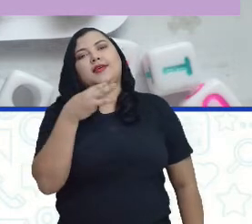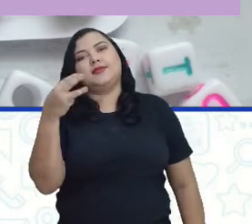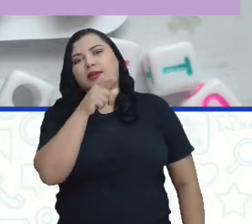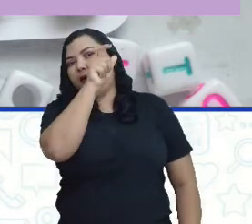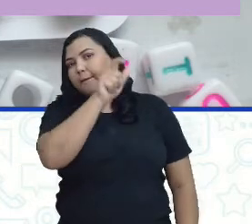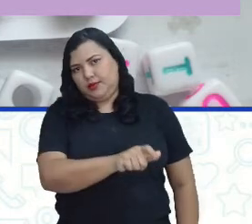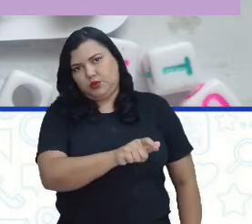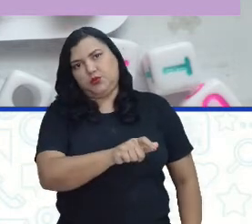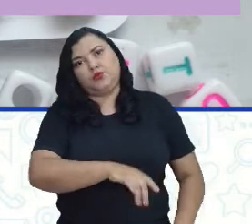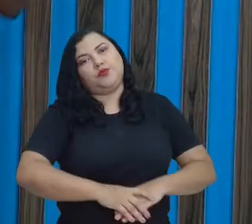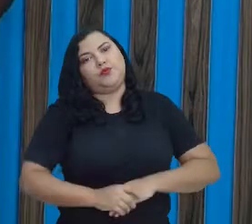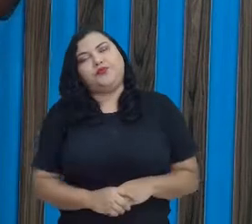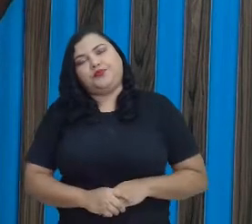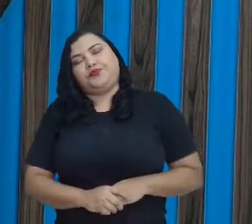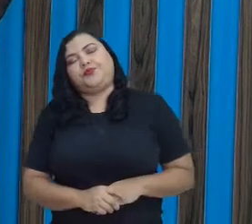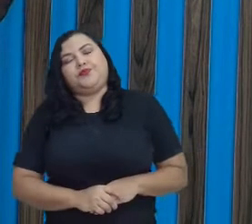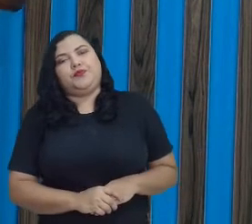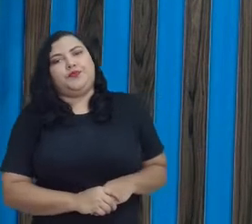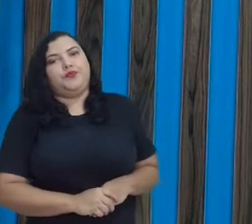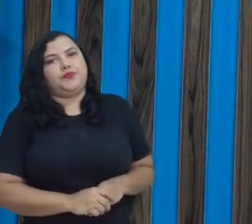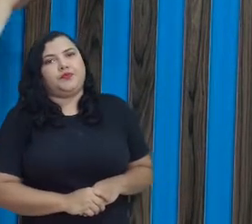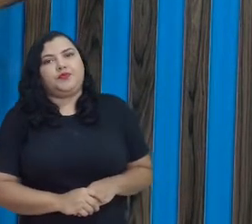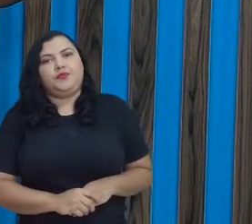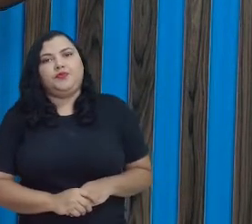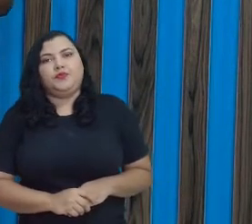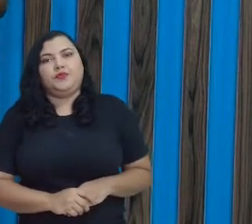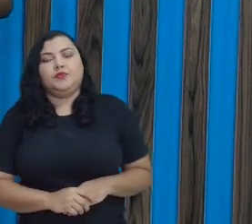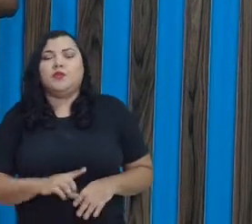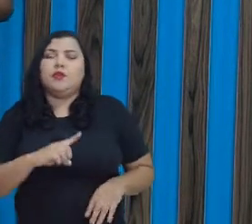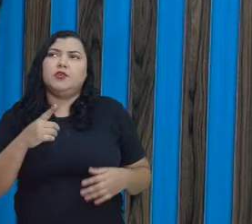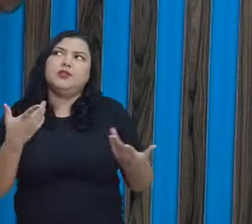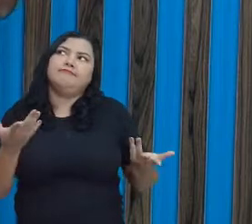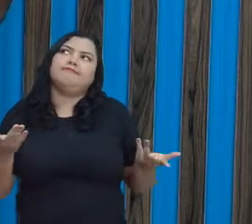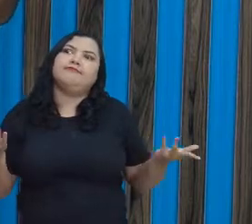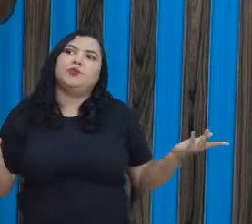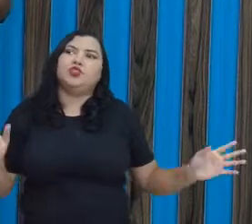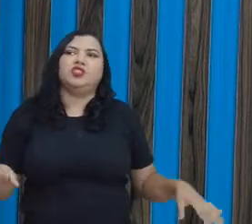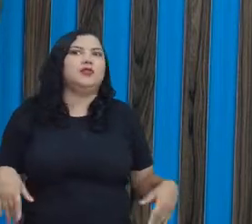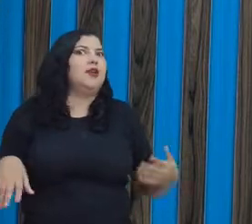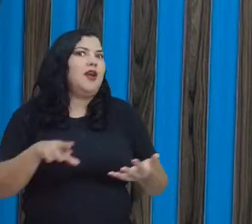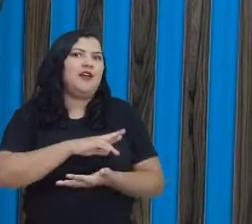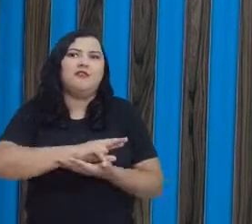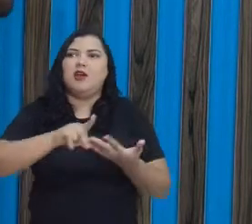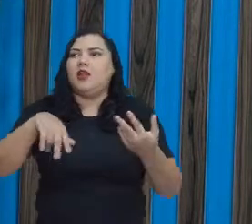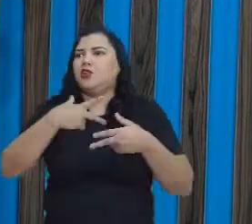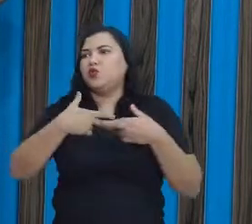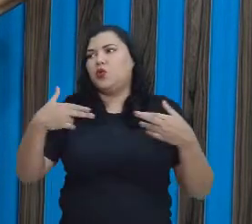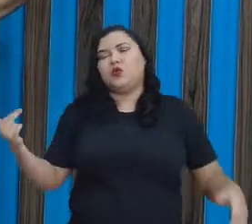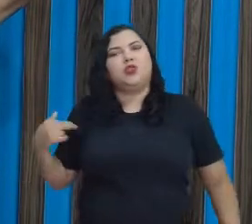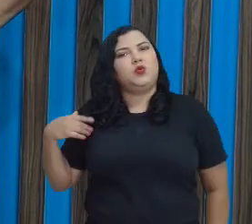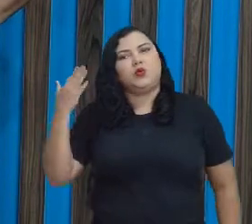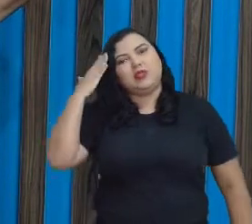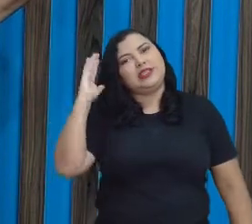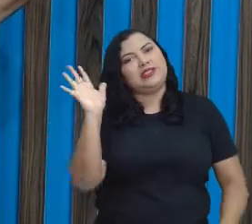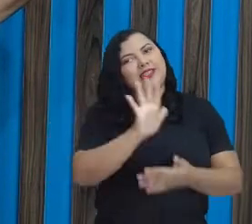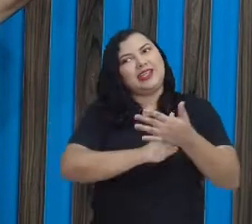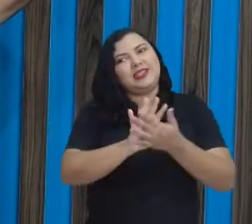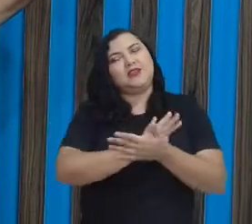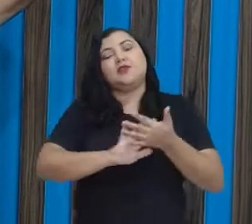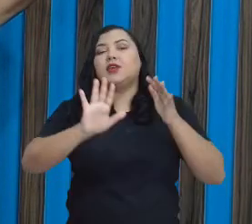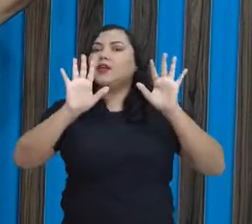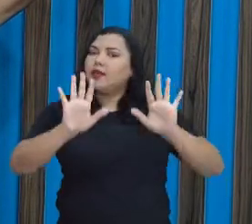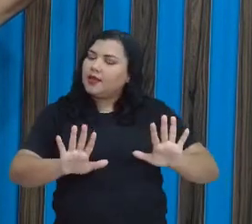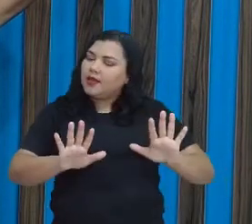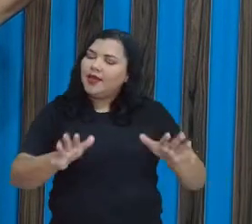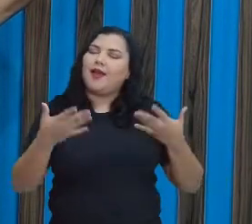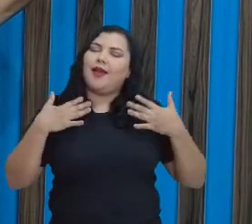nome, ou pode ser ambos. Aí vocês, pronto, já é muita coisa, já não vou nem mais saber nada. Aí eu vou dizer,